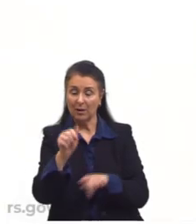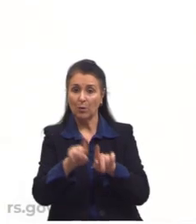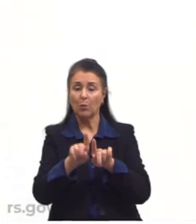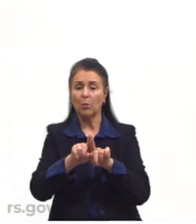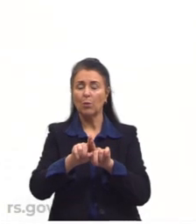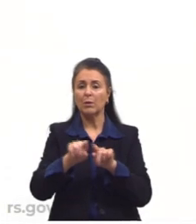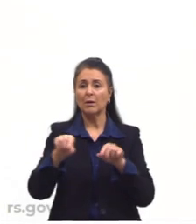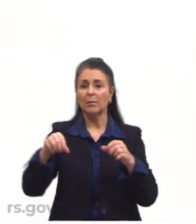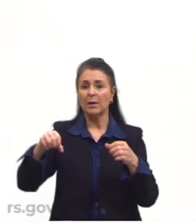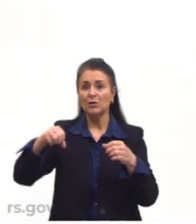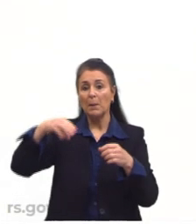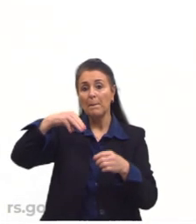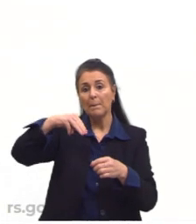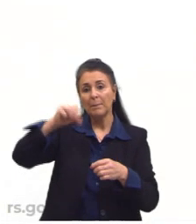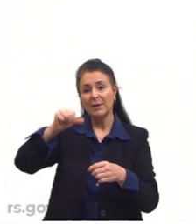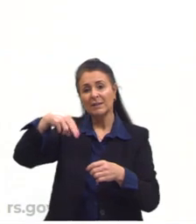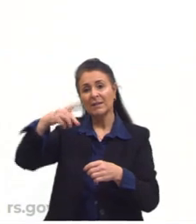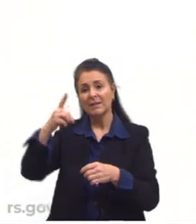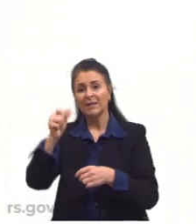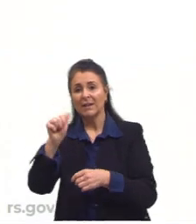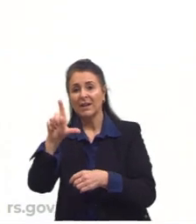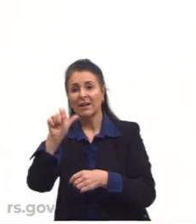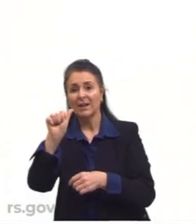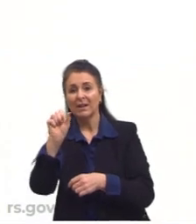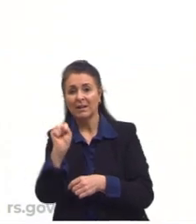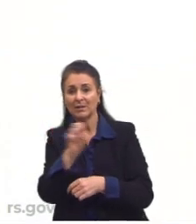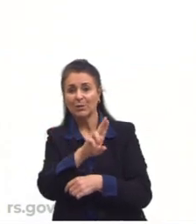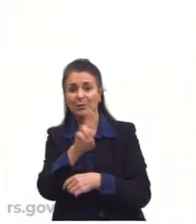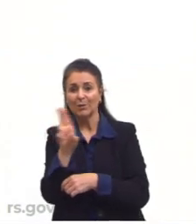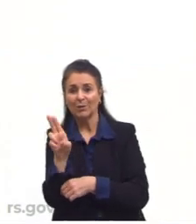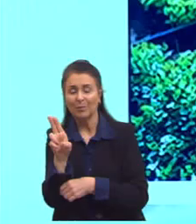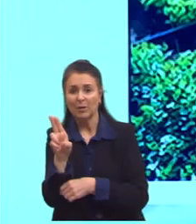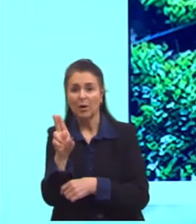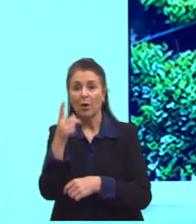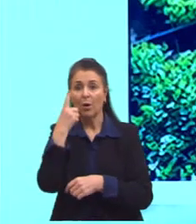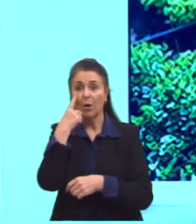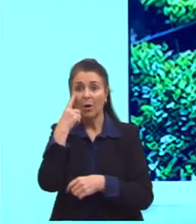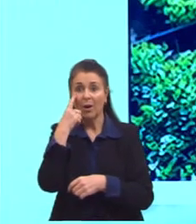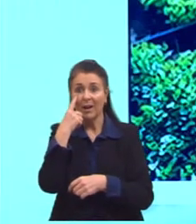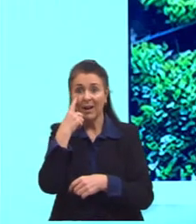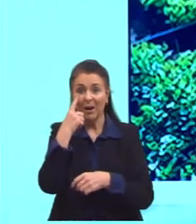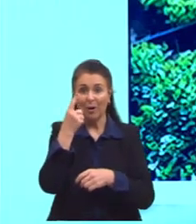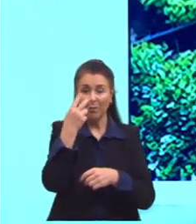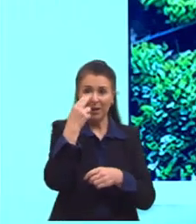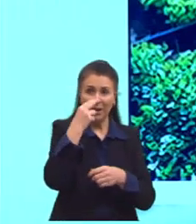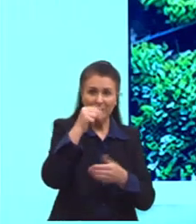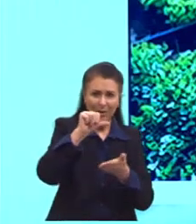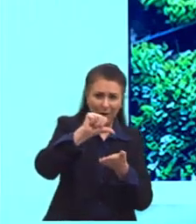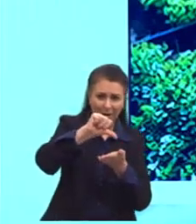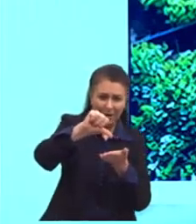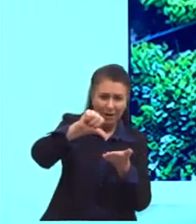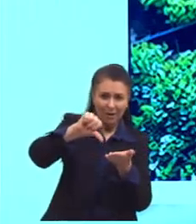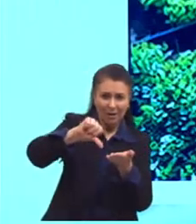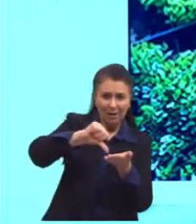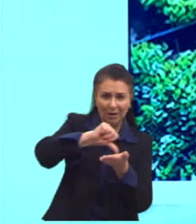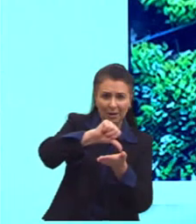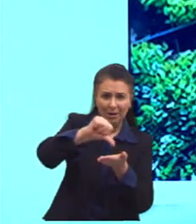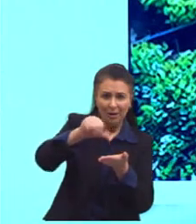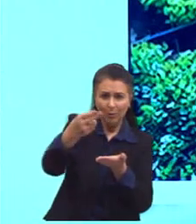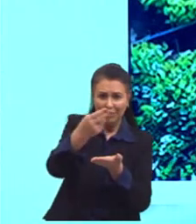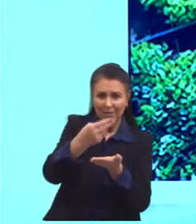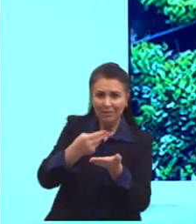a cultura e de mandar O que é Mandala se está a gurizada essa primeira imagem aqui vai mostrar bem direitinho aparece uma Mandala aquela de